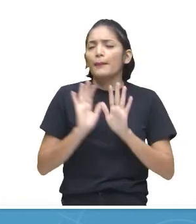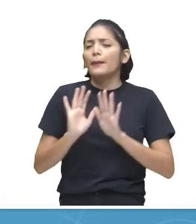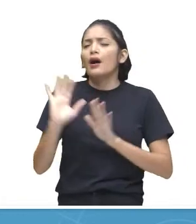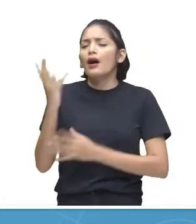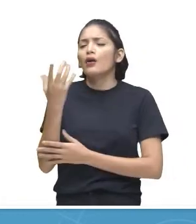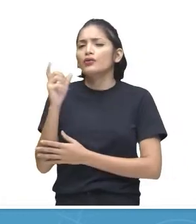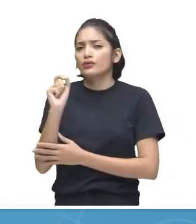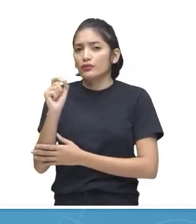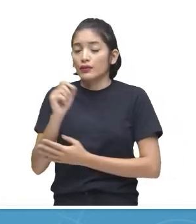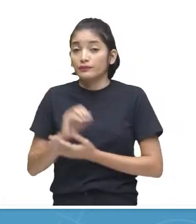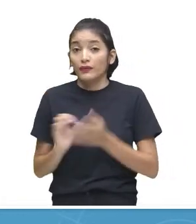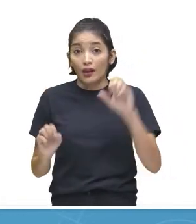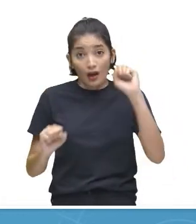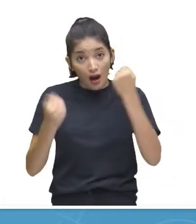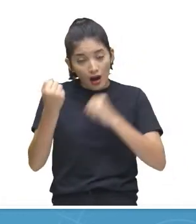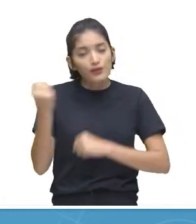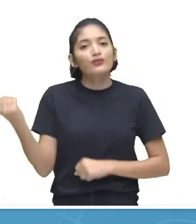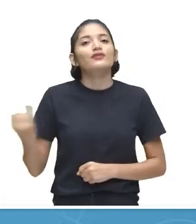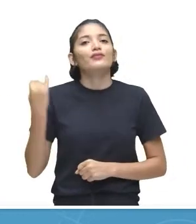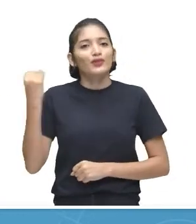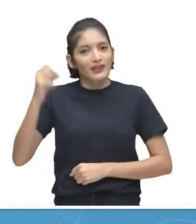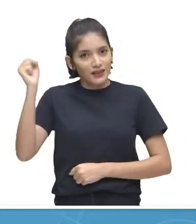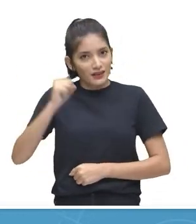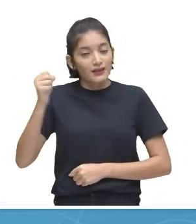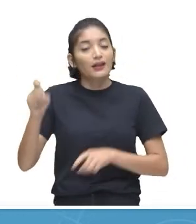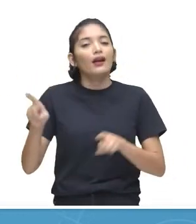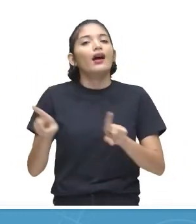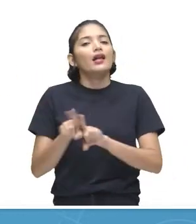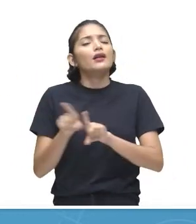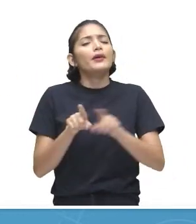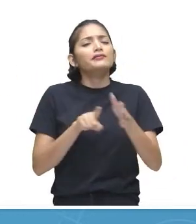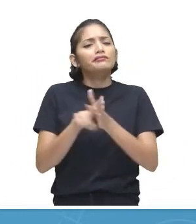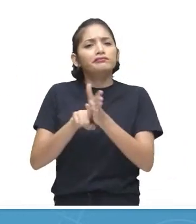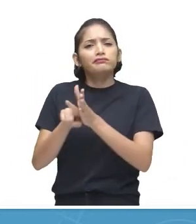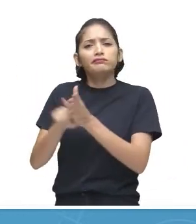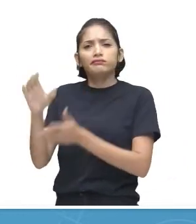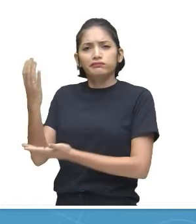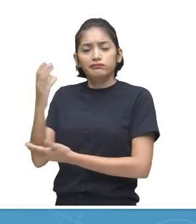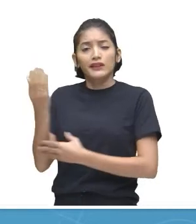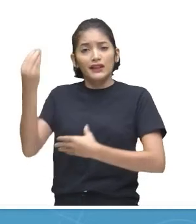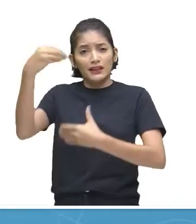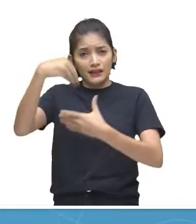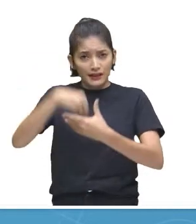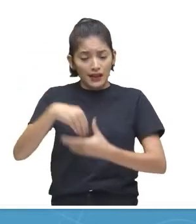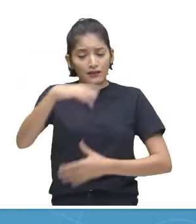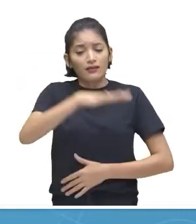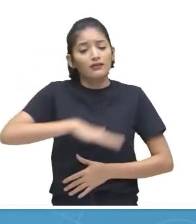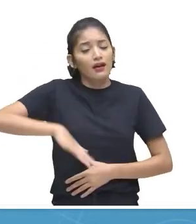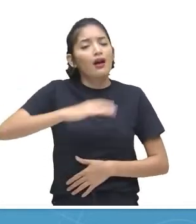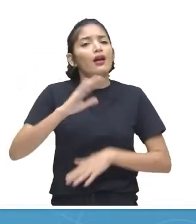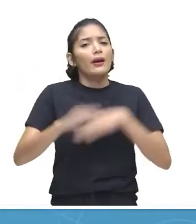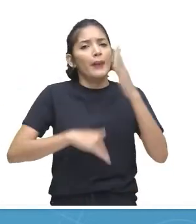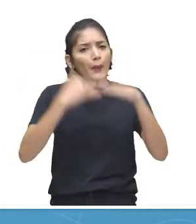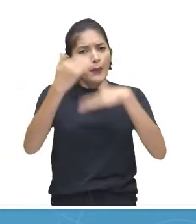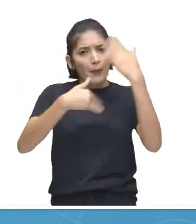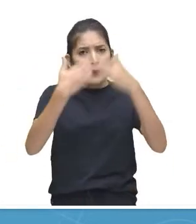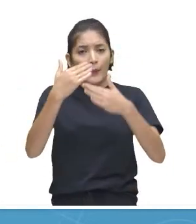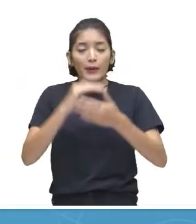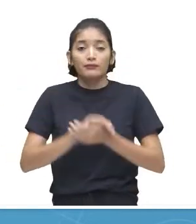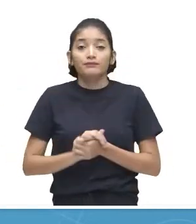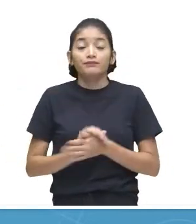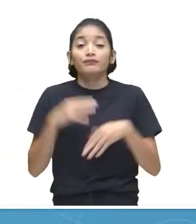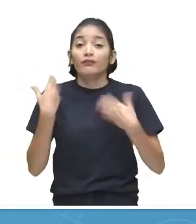A indústria continua sendo importante. As pesquisas científicas dentro da área da indústria continuam sendo desenvolvidas. Então,